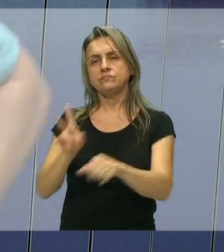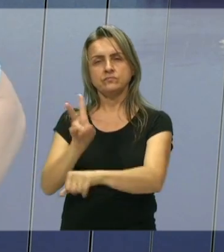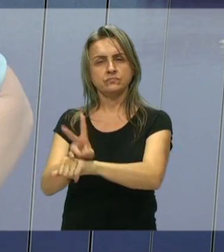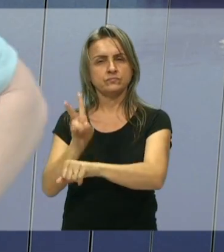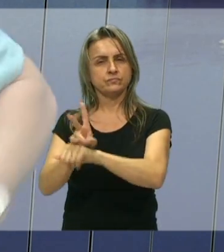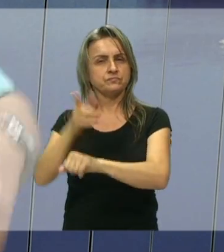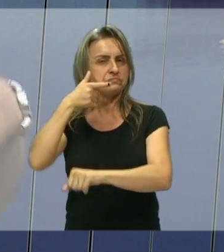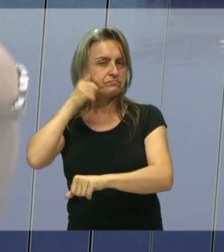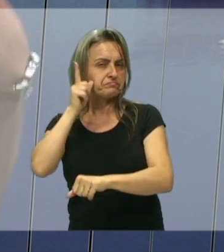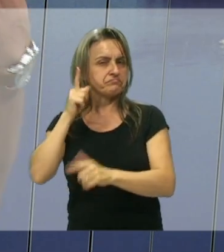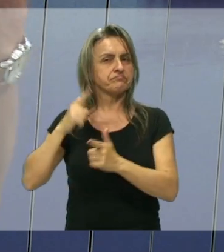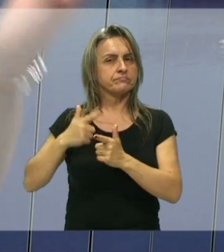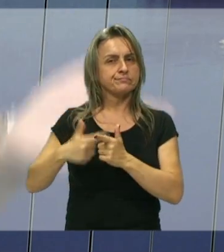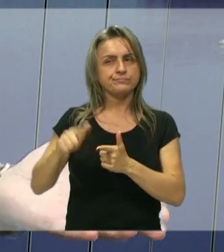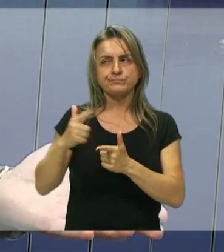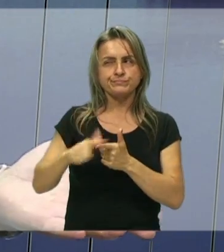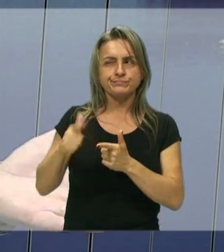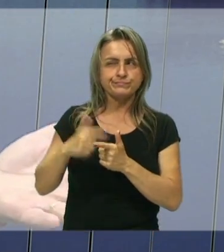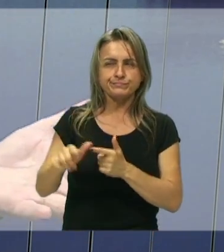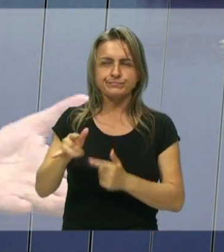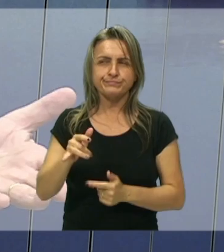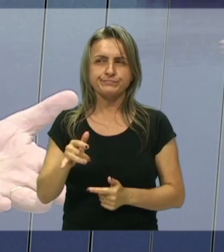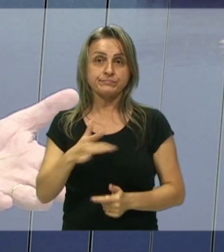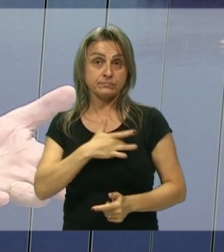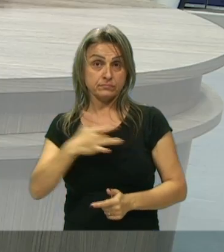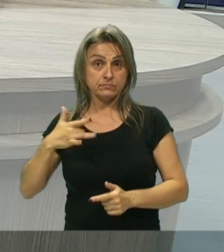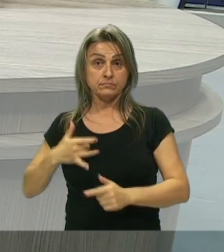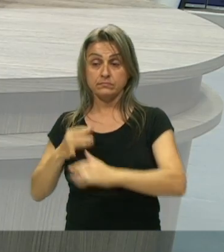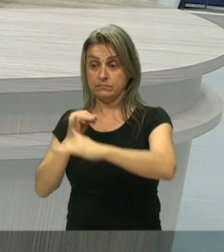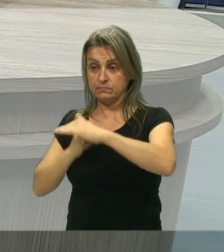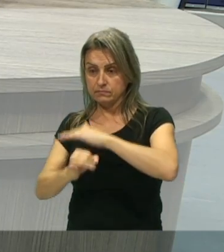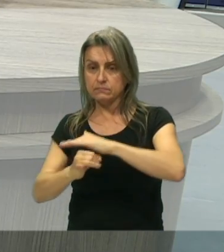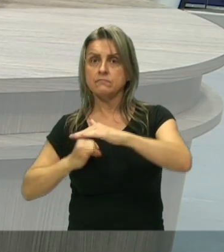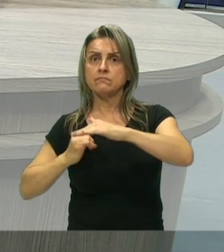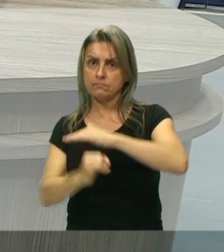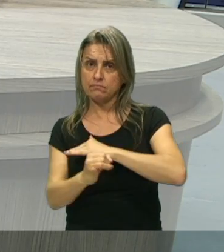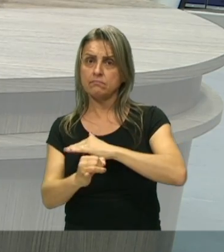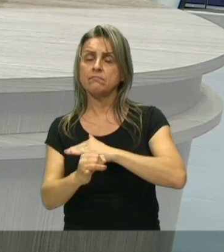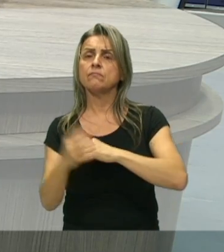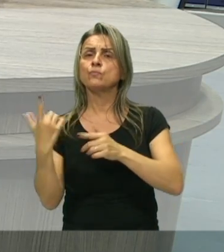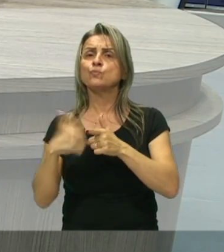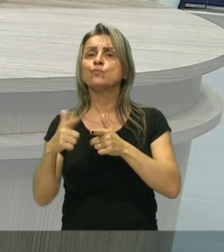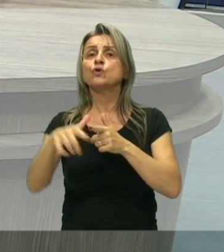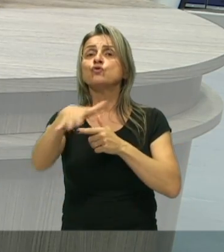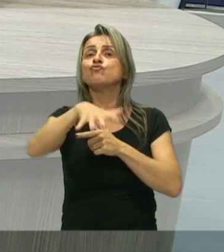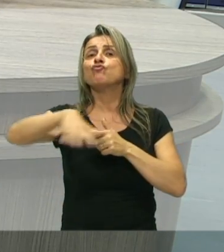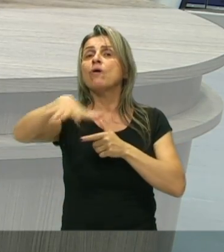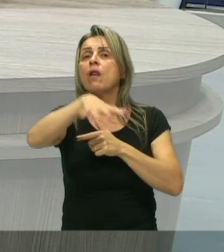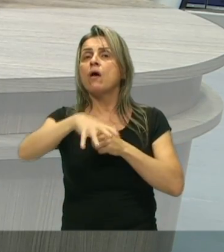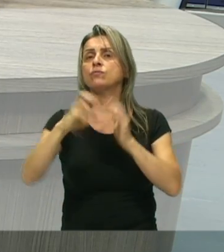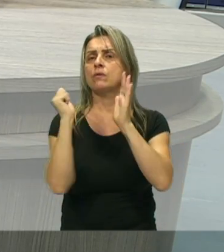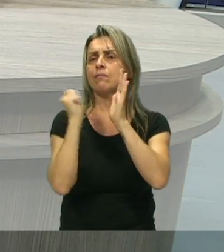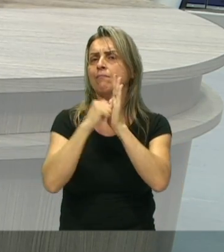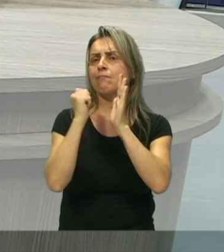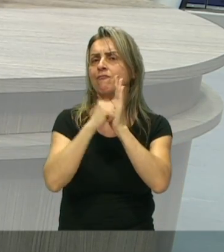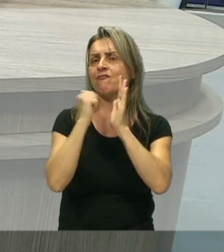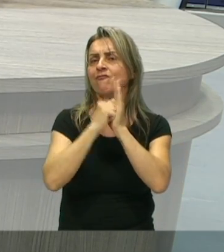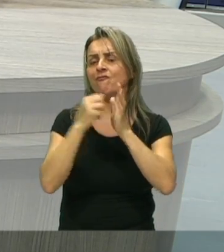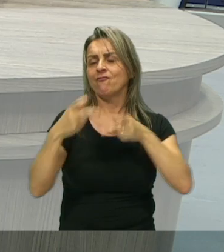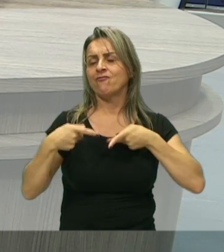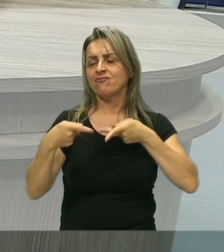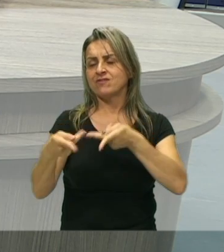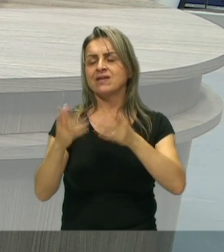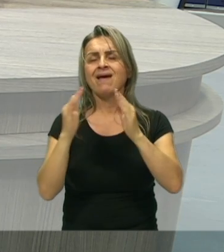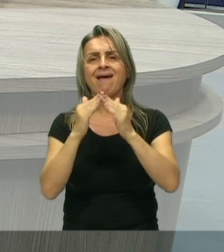aquele problema que a saúde investe muito, de visitar, bater na casa da pessoa para saber como é que está